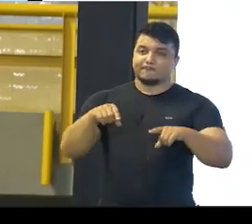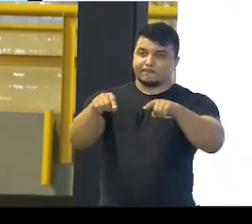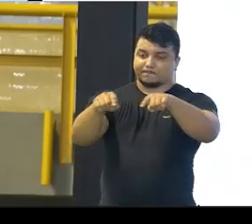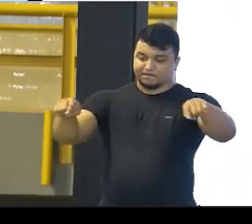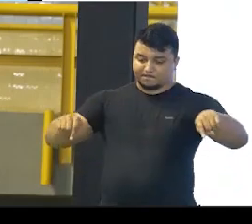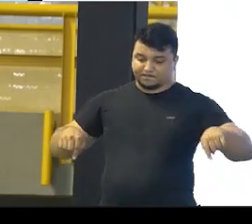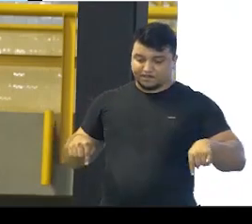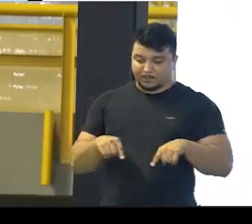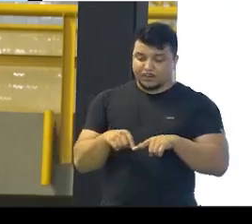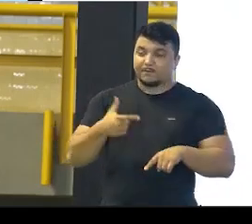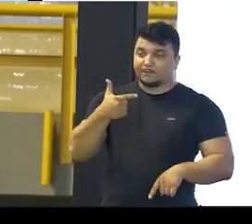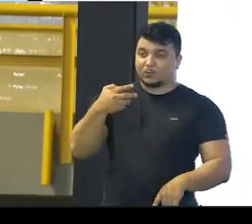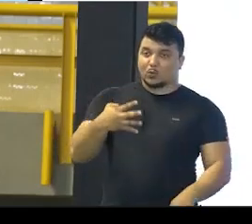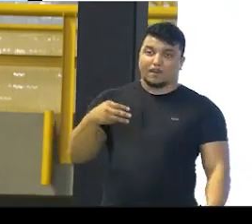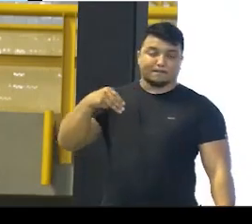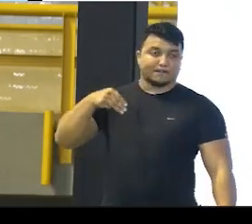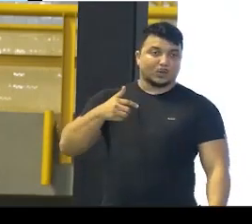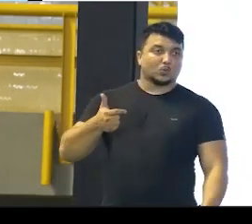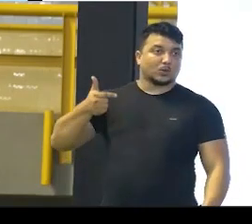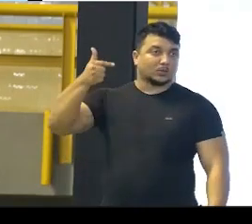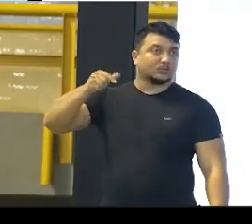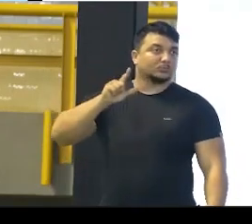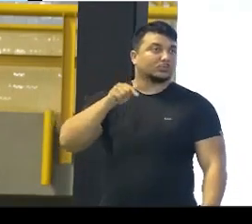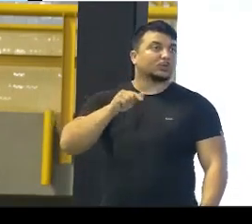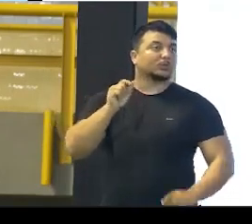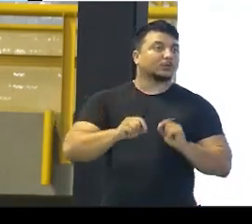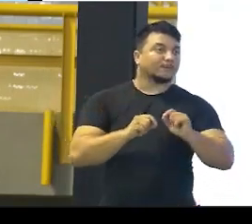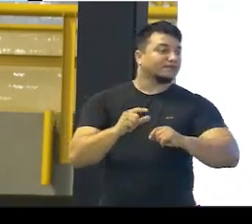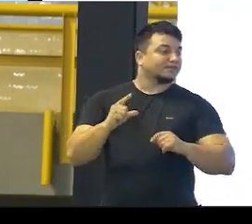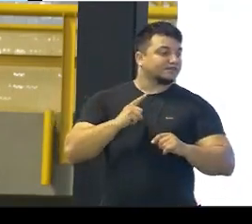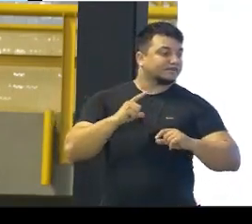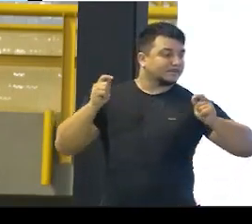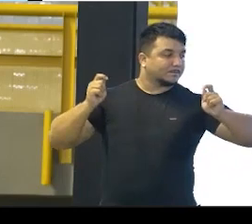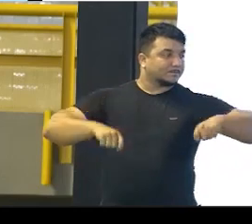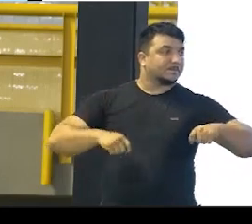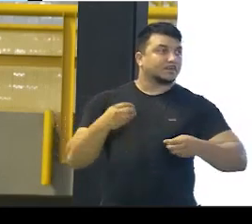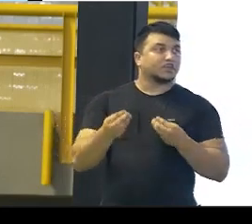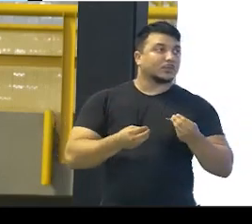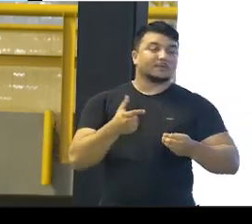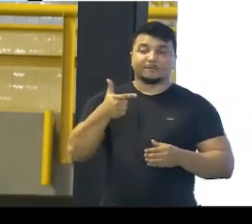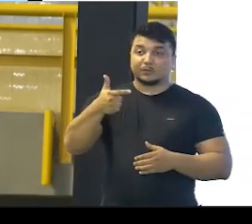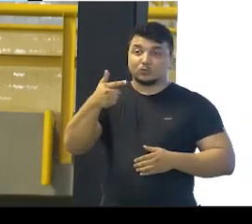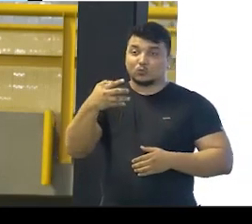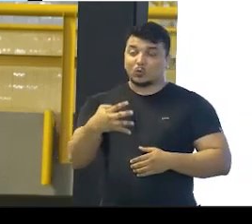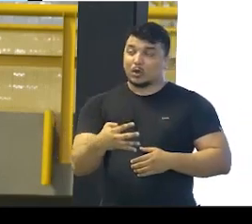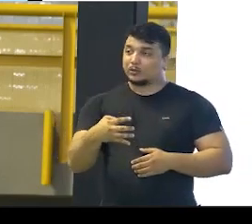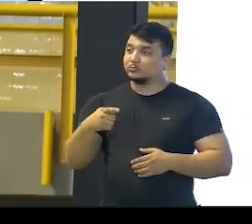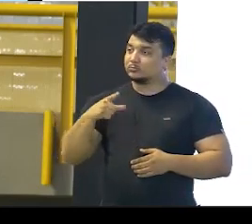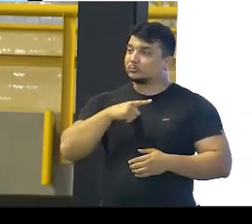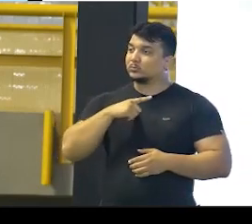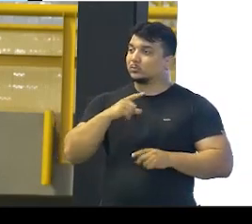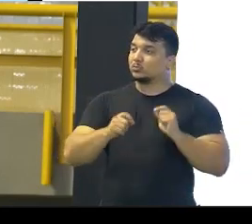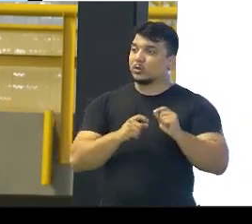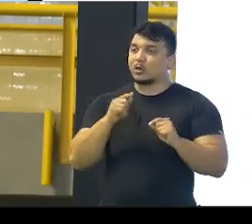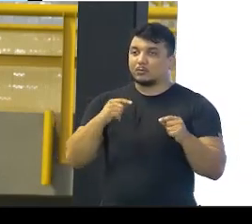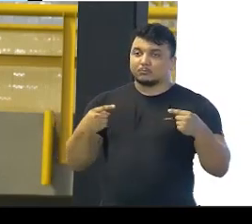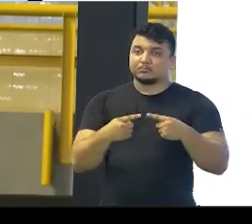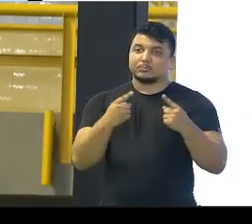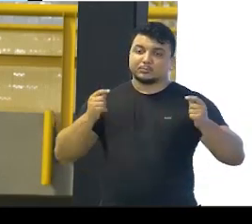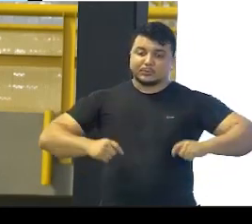Que cabem no comprimento 6 quadrados de